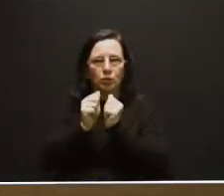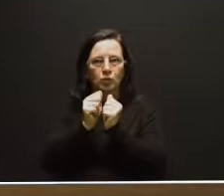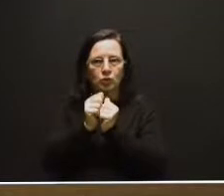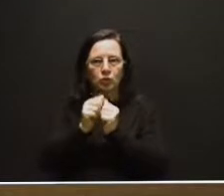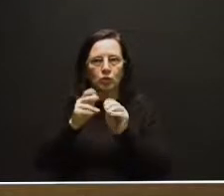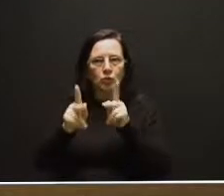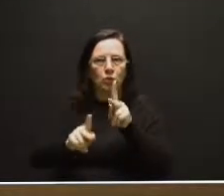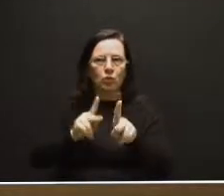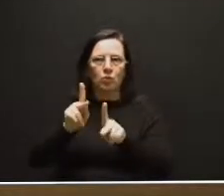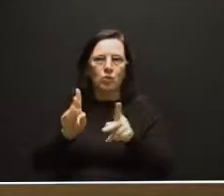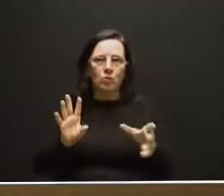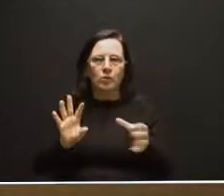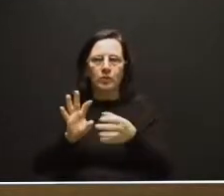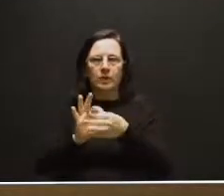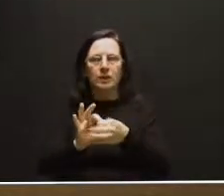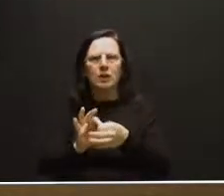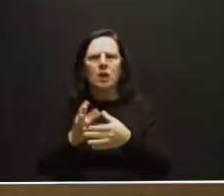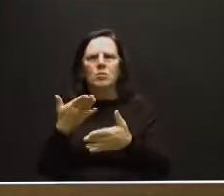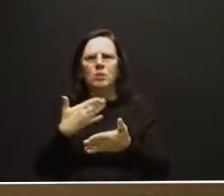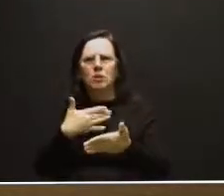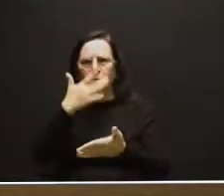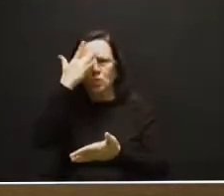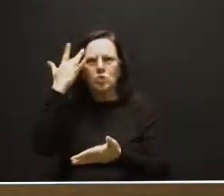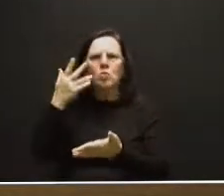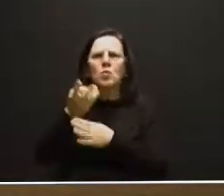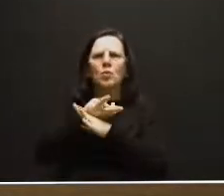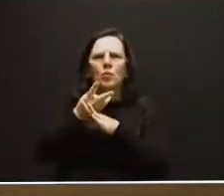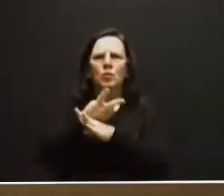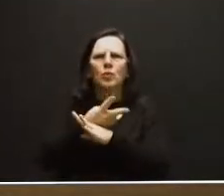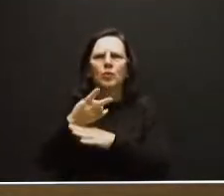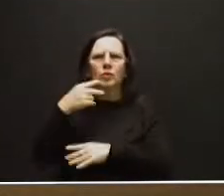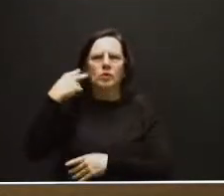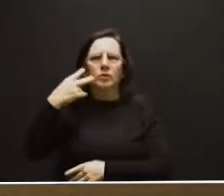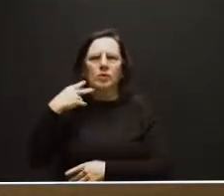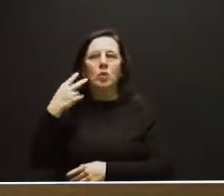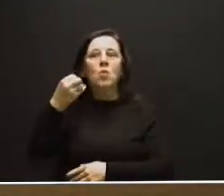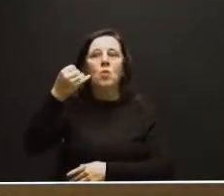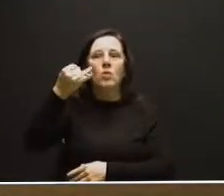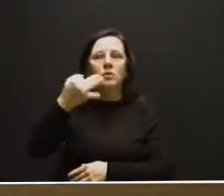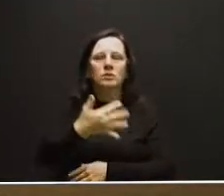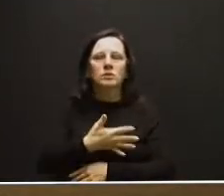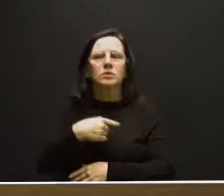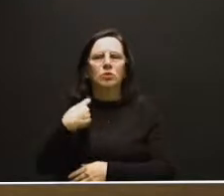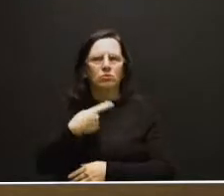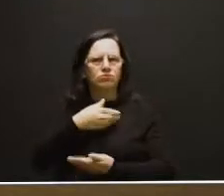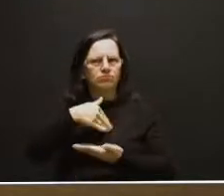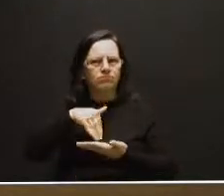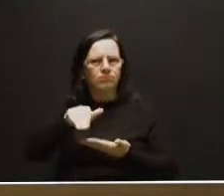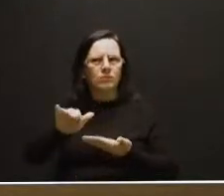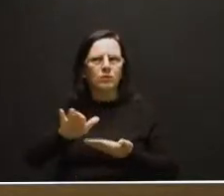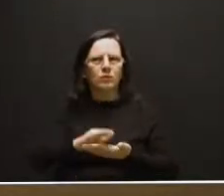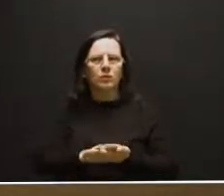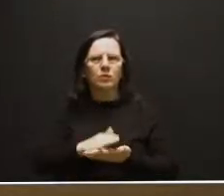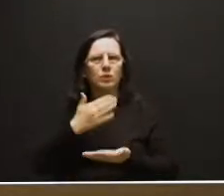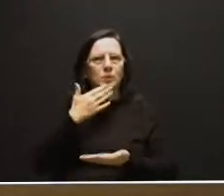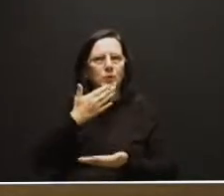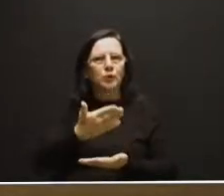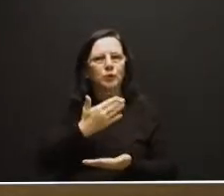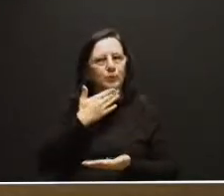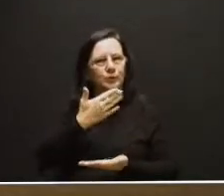automaticamente o município e chega em nosso primeiro em quantas foram as vezes que nós já fomos levar reivindicações